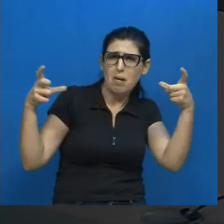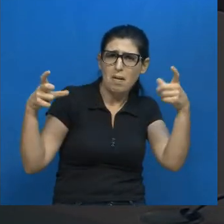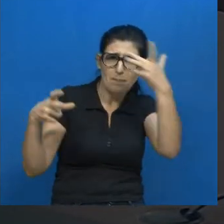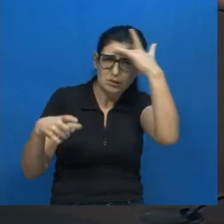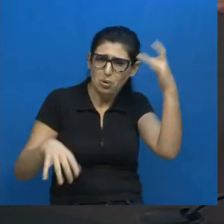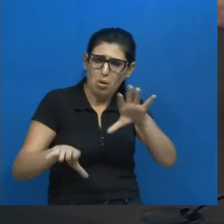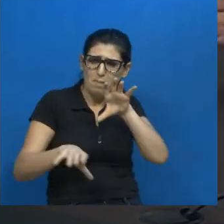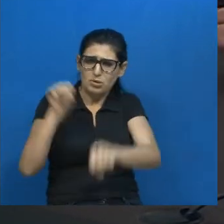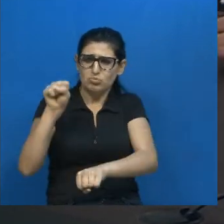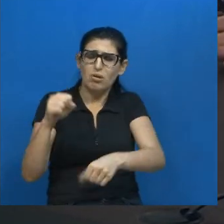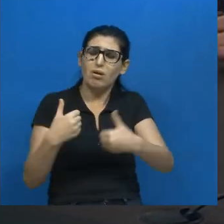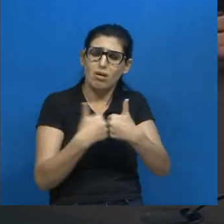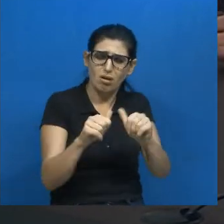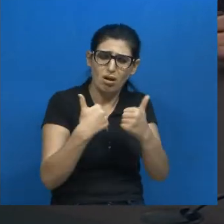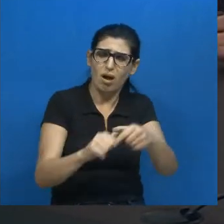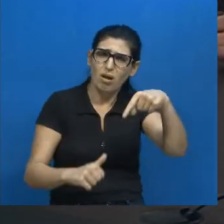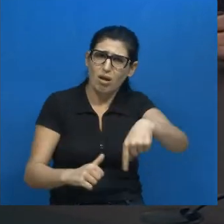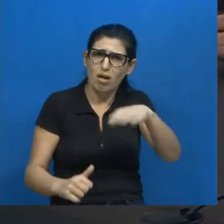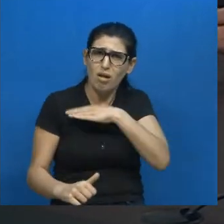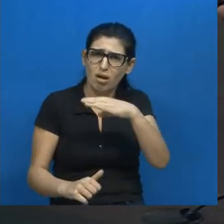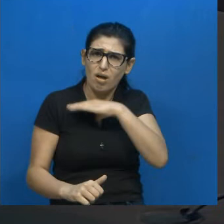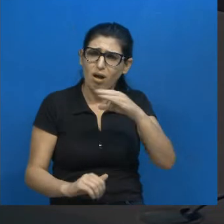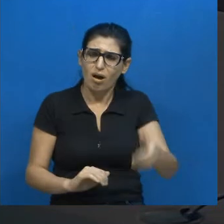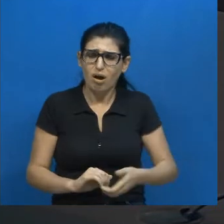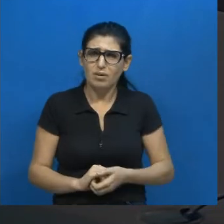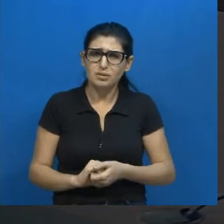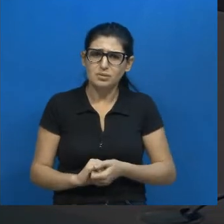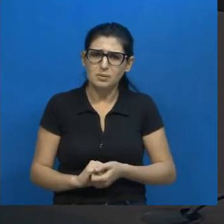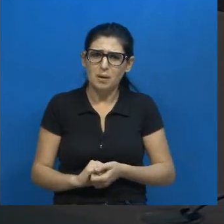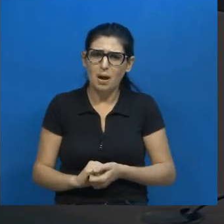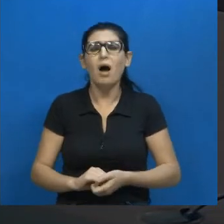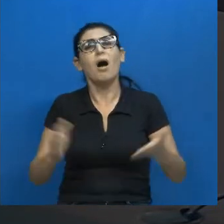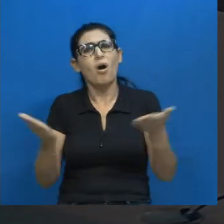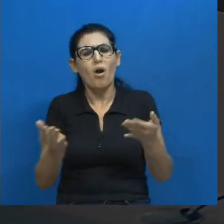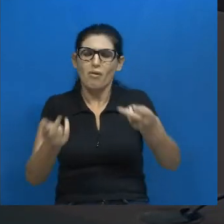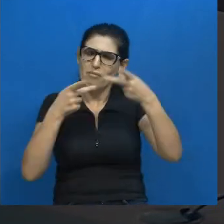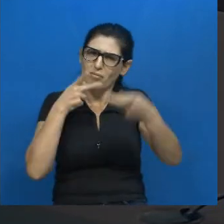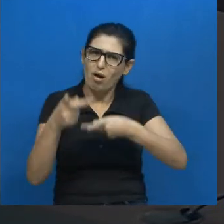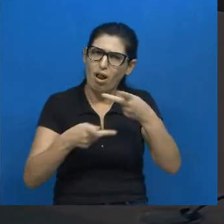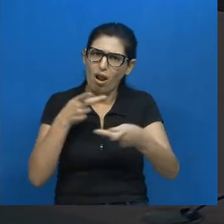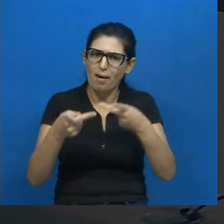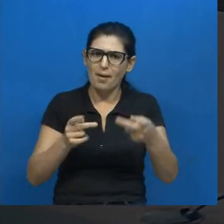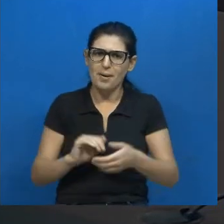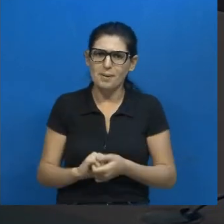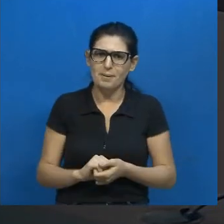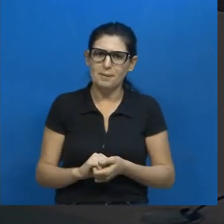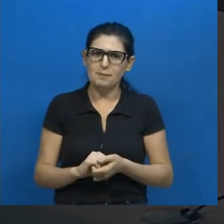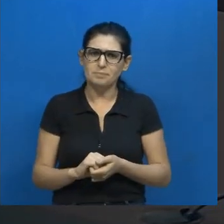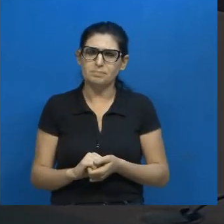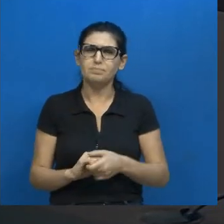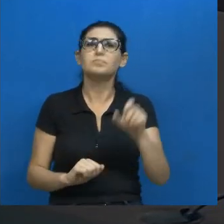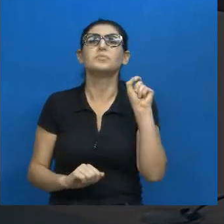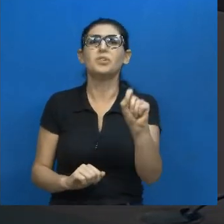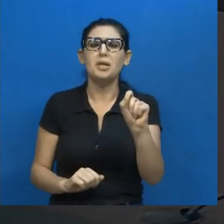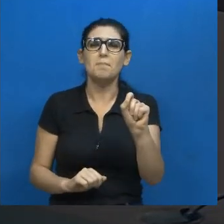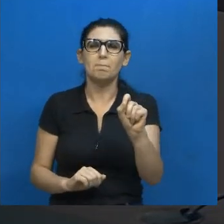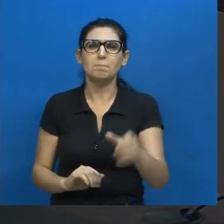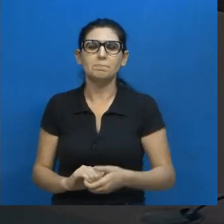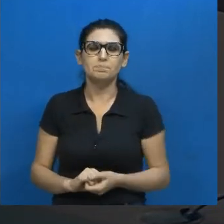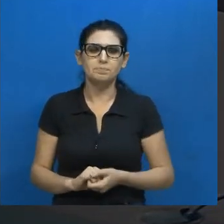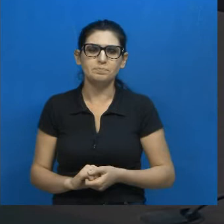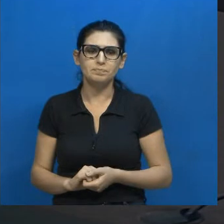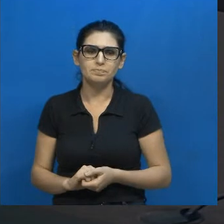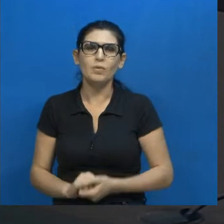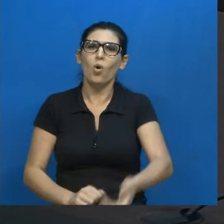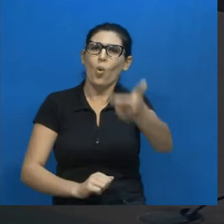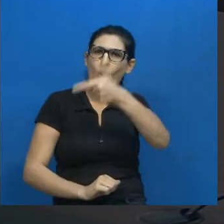pelo transporte da nossa cidade. Agora, quero dizer a vocês que a